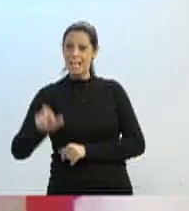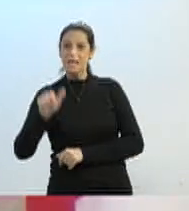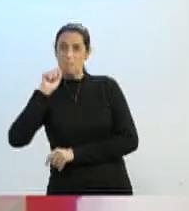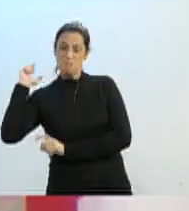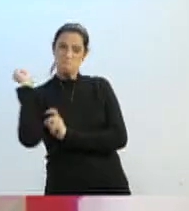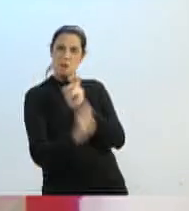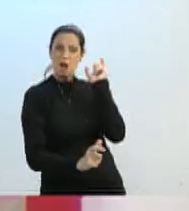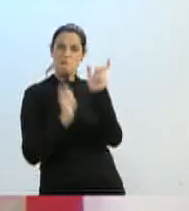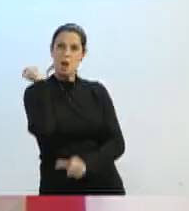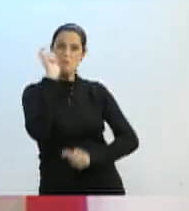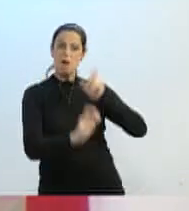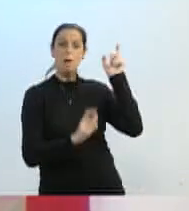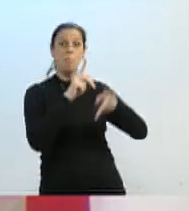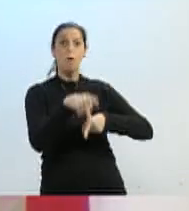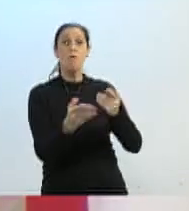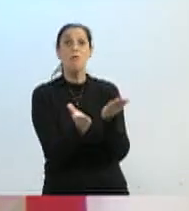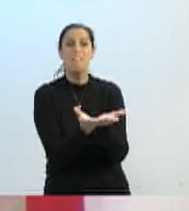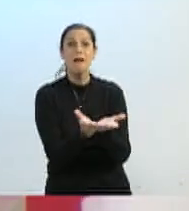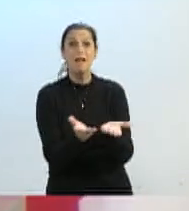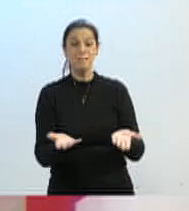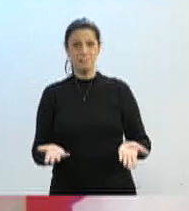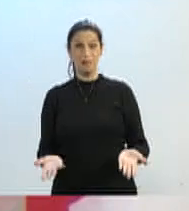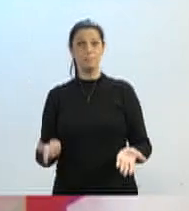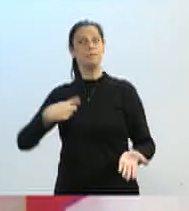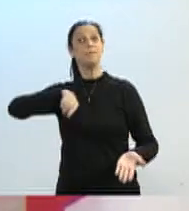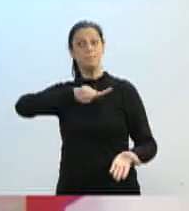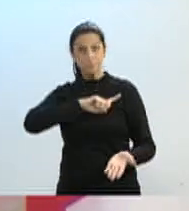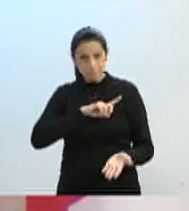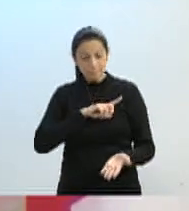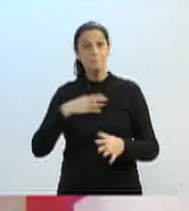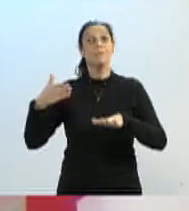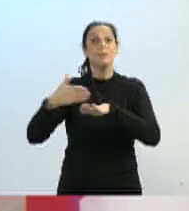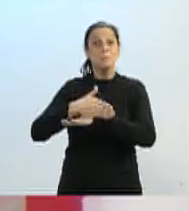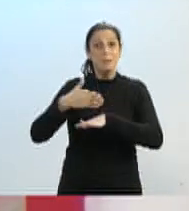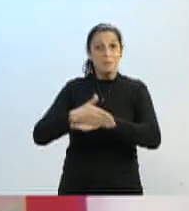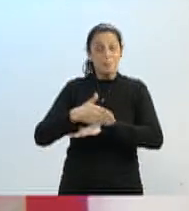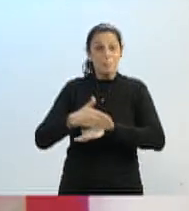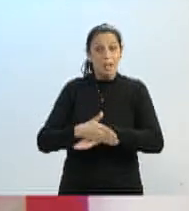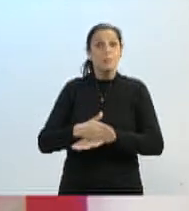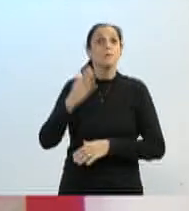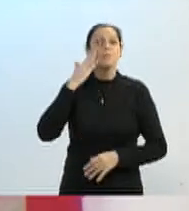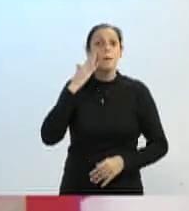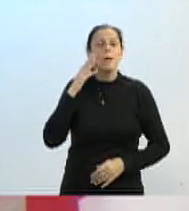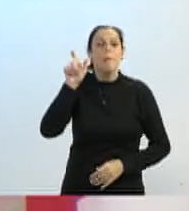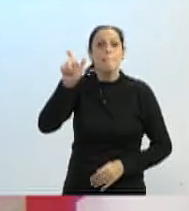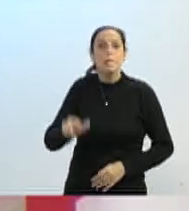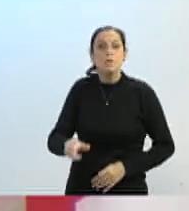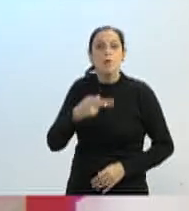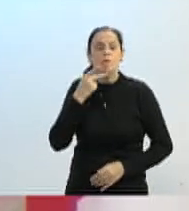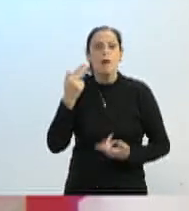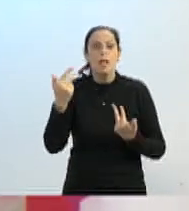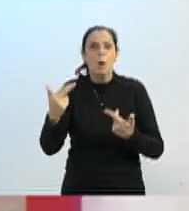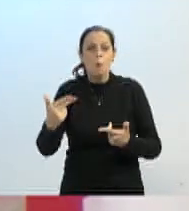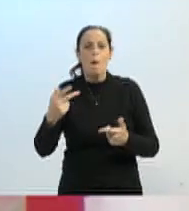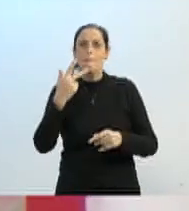termos inapropriados. A nossa participação, pasmem, ela foi chamada de invasão